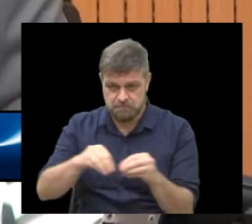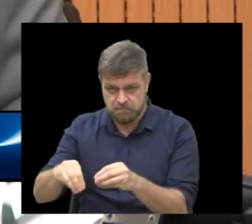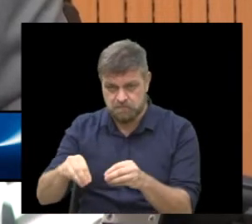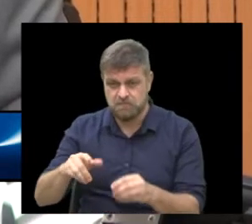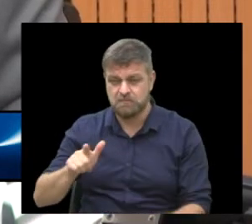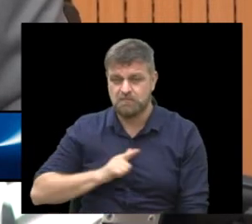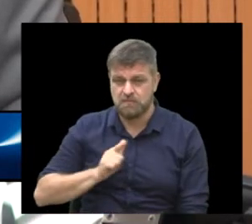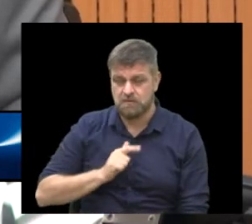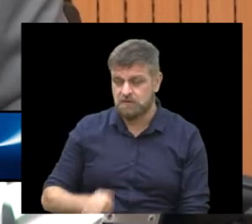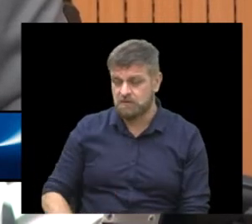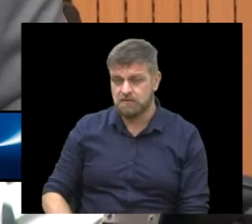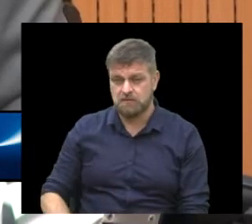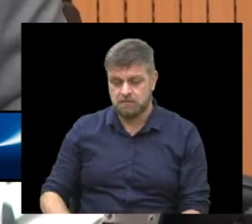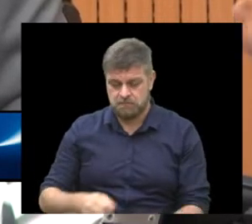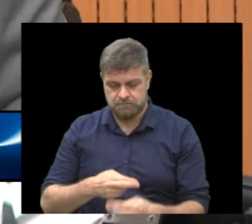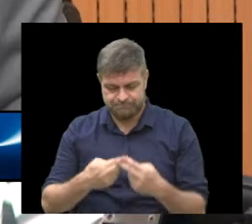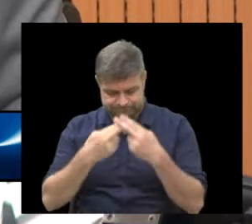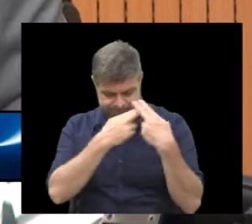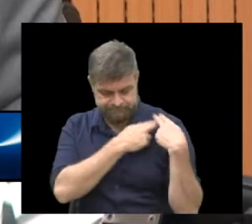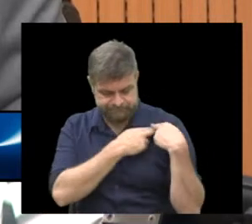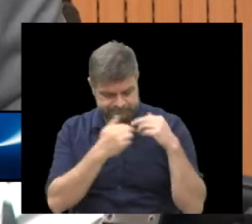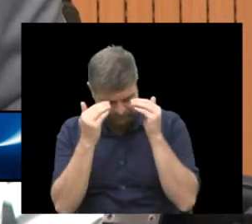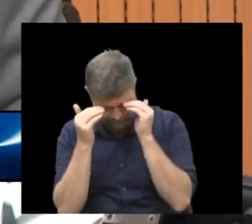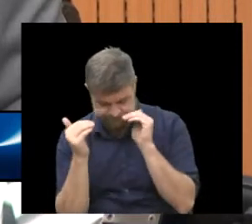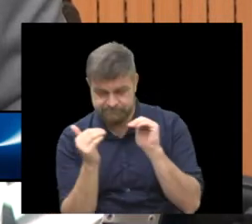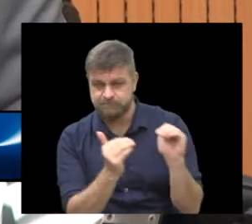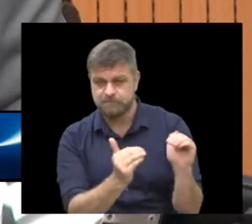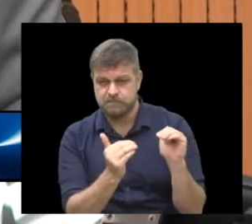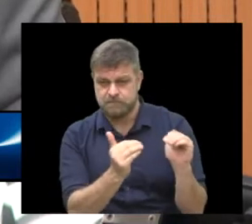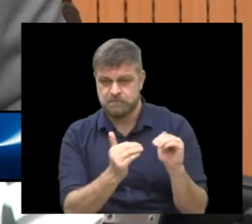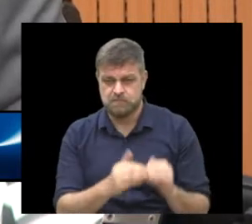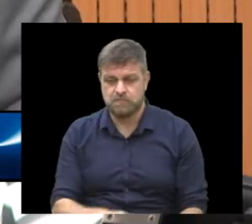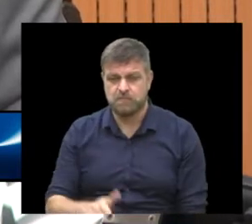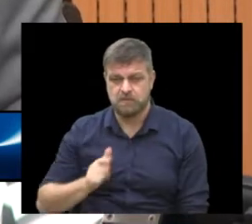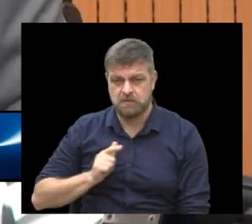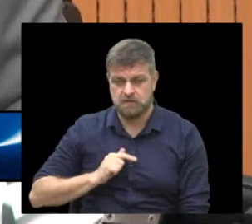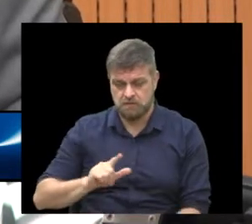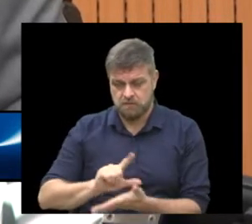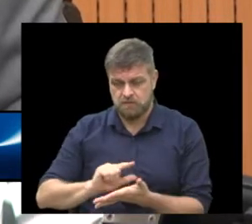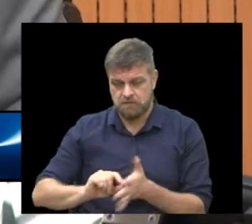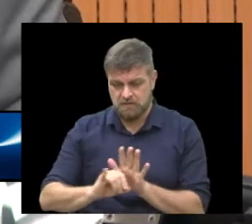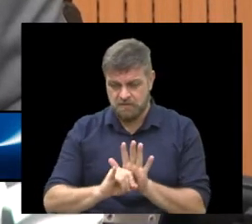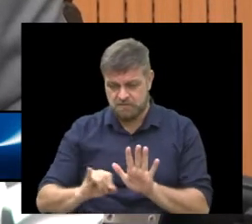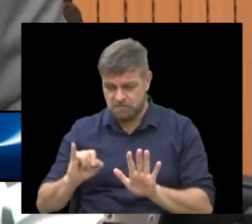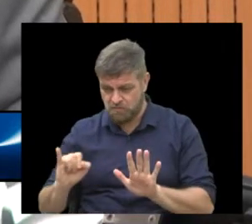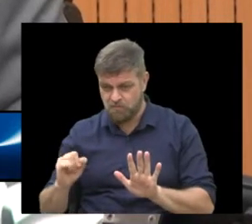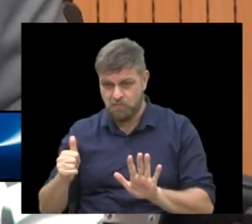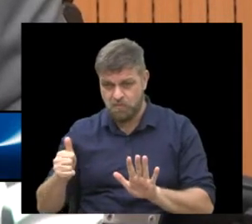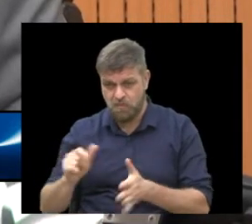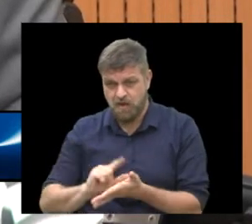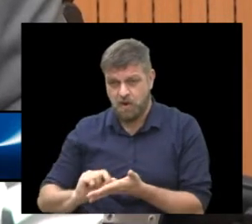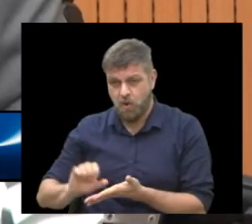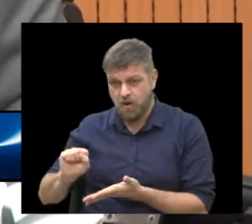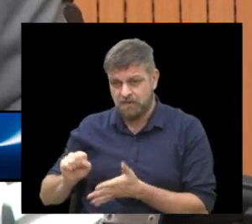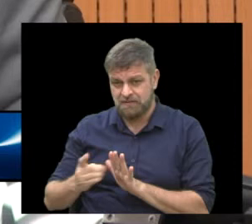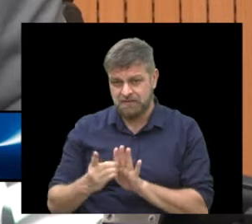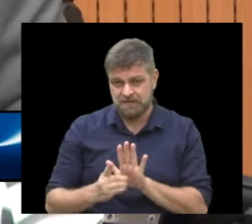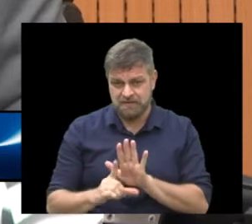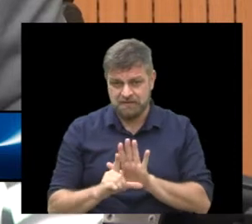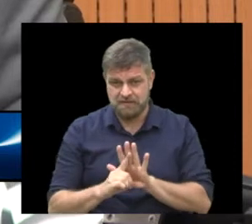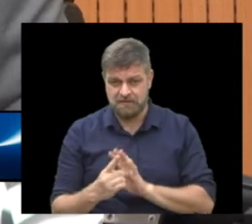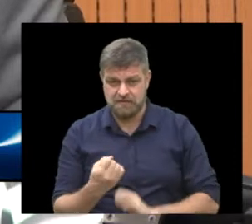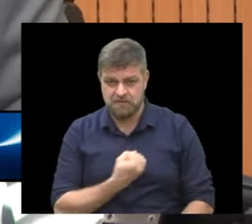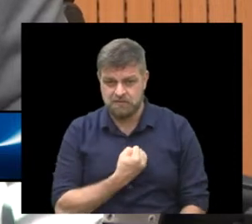pelo presente com o devido respeito à presença de Vossa Excelência nos termos do inciso 1, artigo 8º do Decreto-Lei